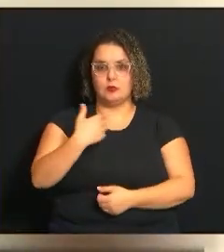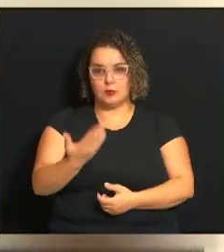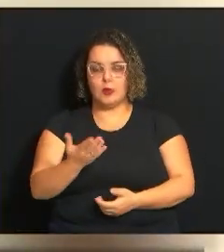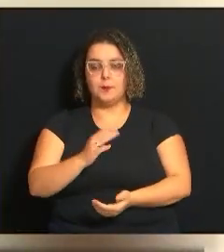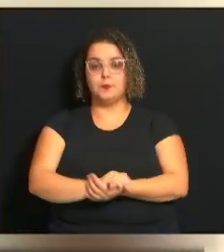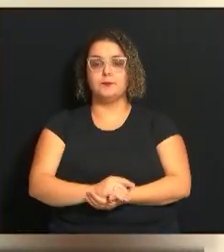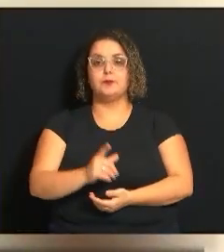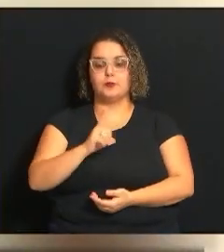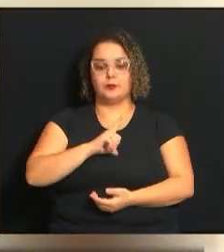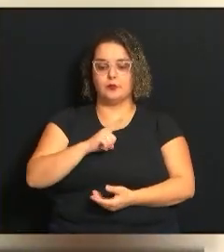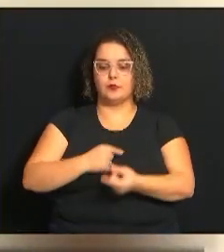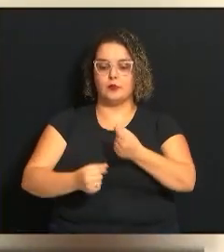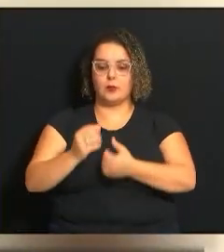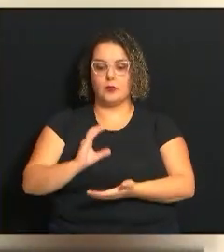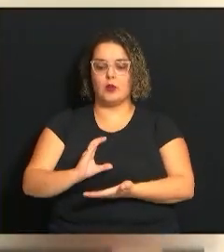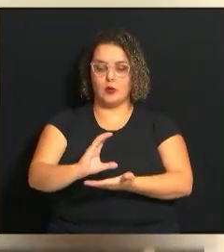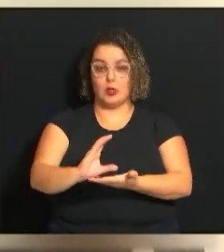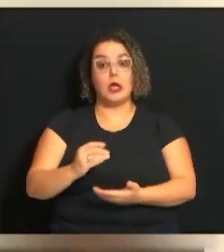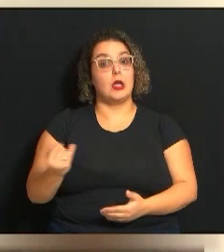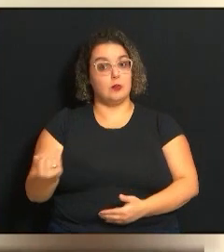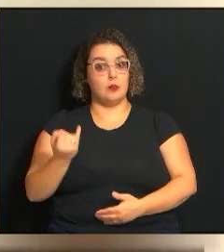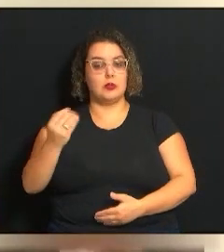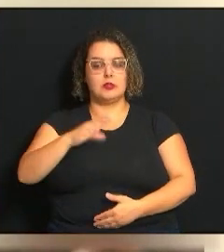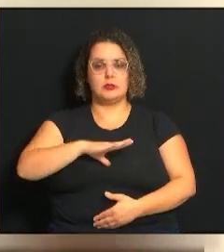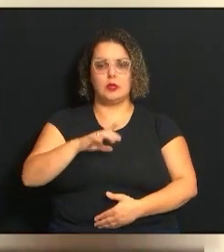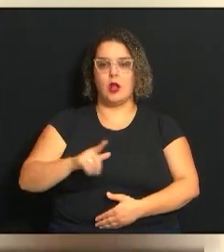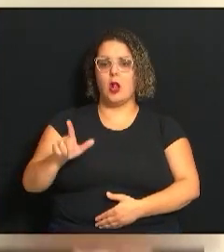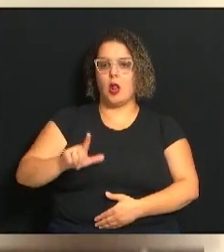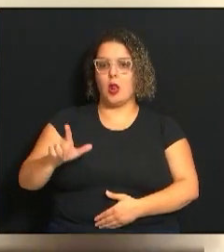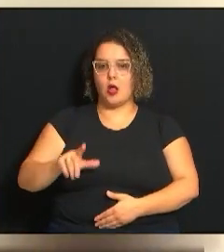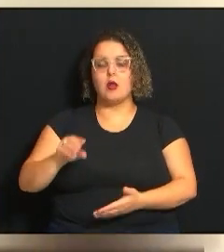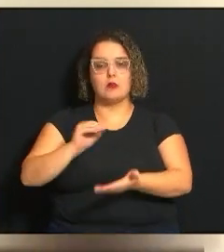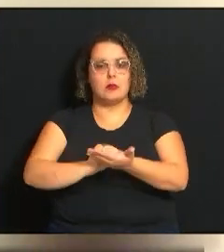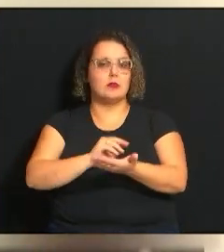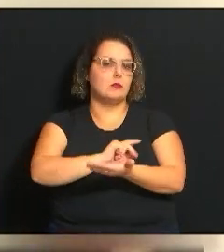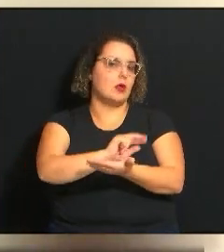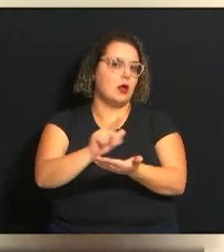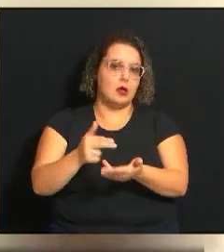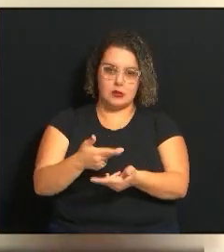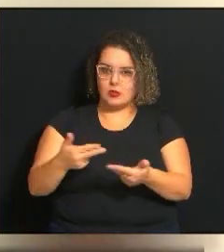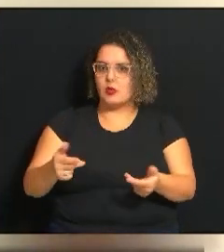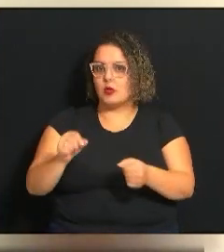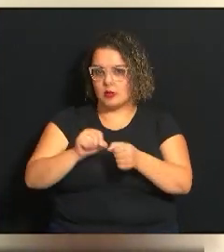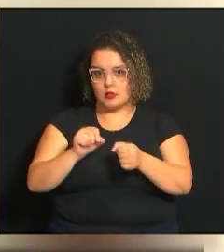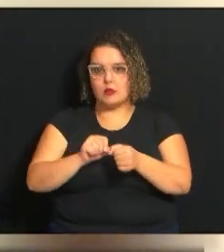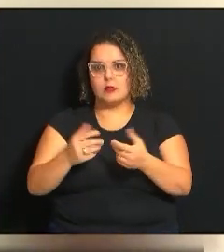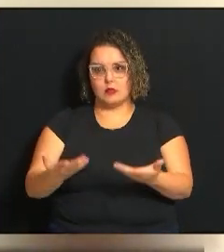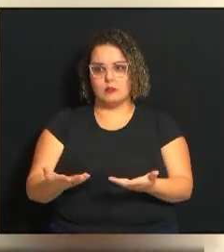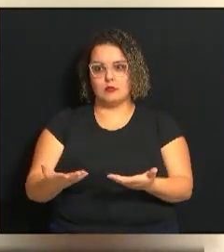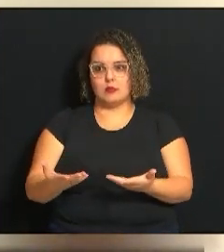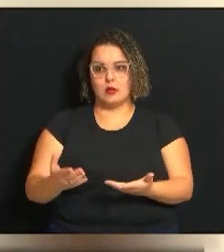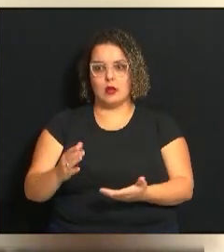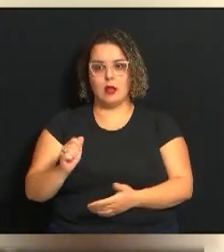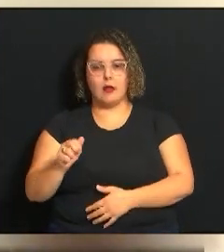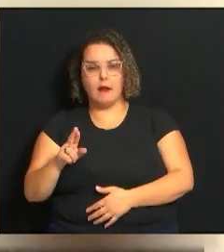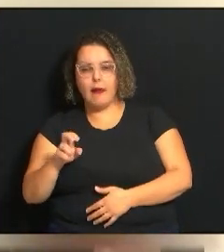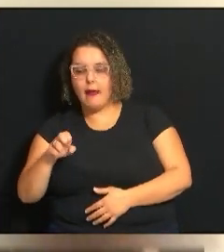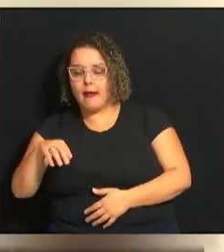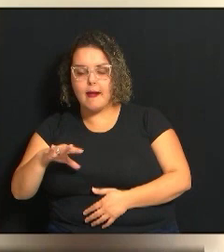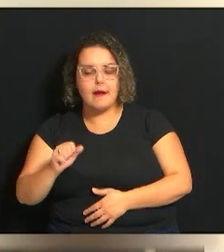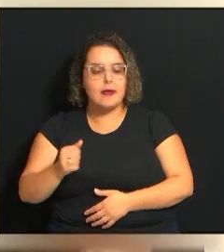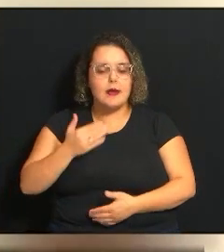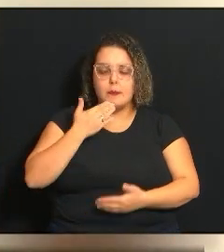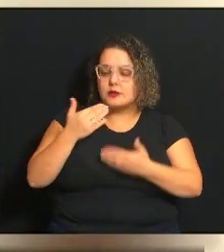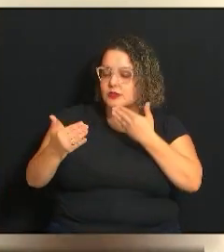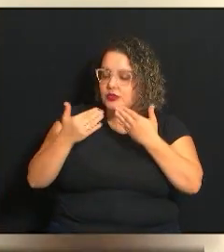investimentos, importantes investimentos na cidade. É claro que ainda faltam muitas coisas a serem feitas. A carência, a cidade é muito grande,